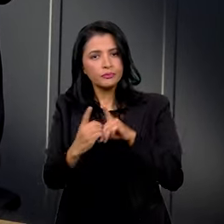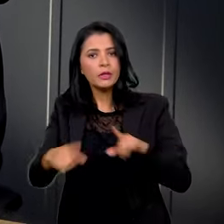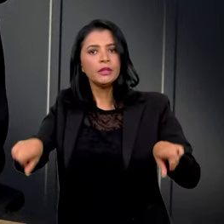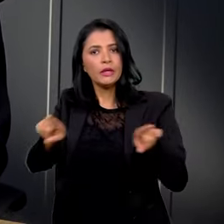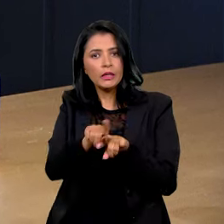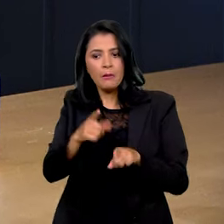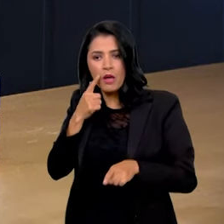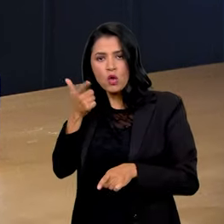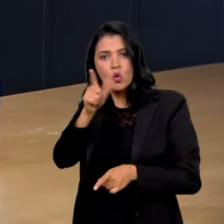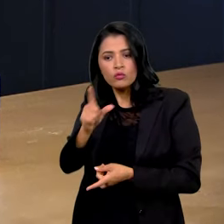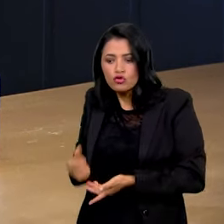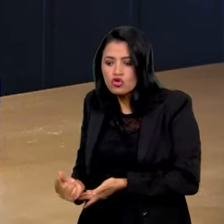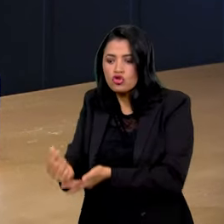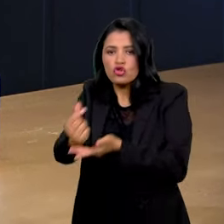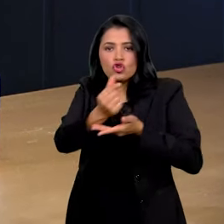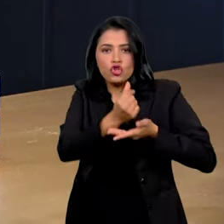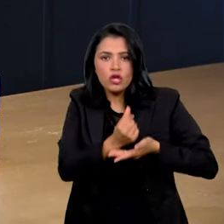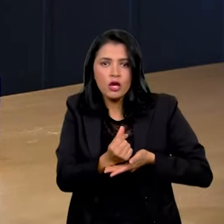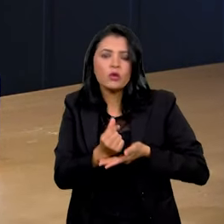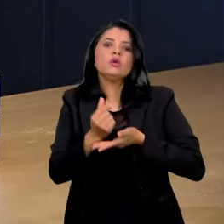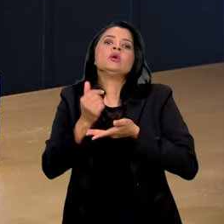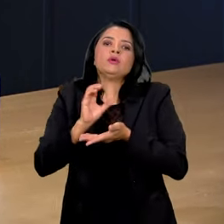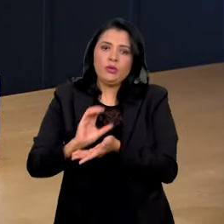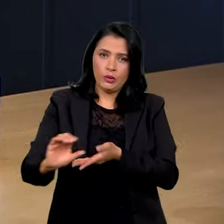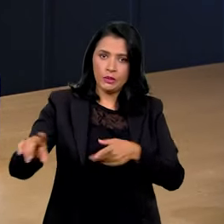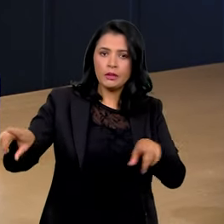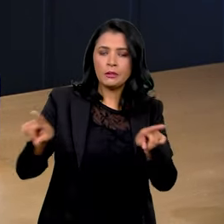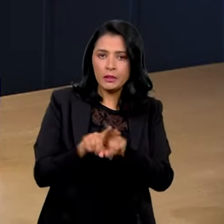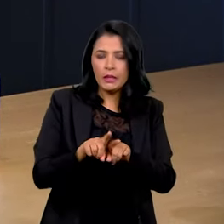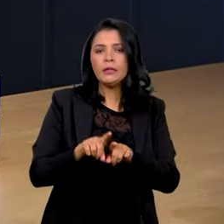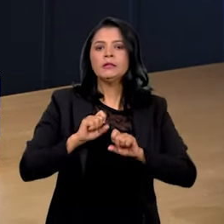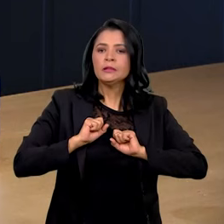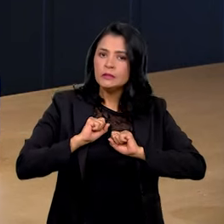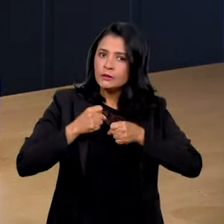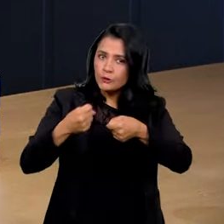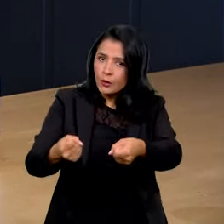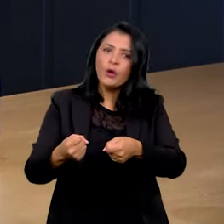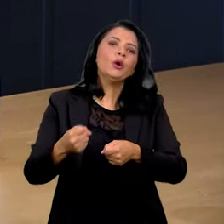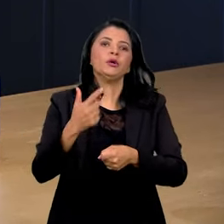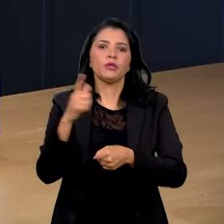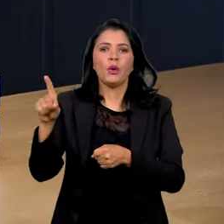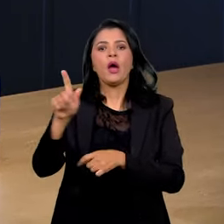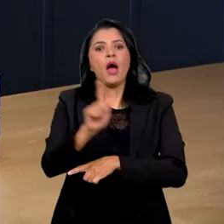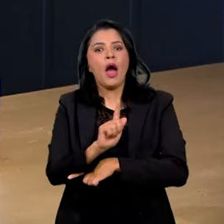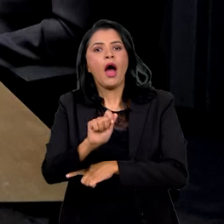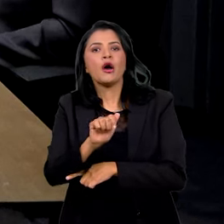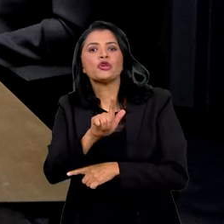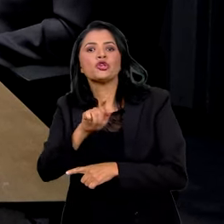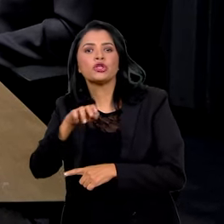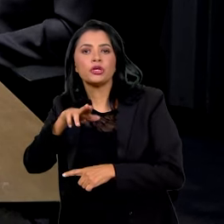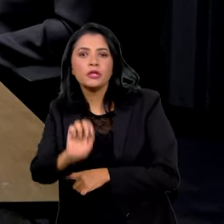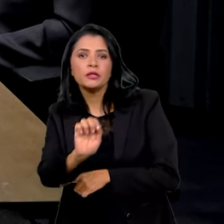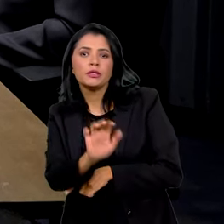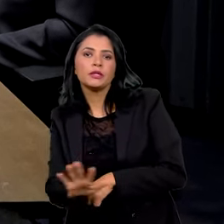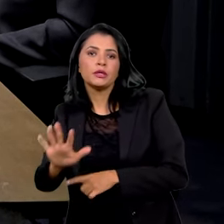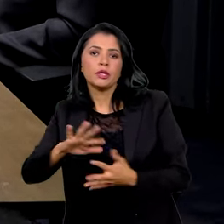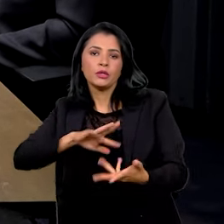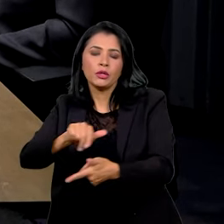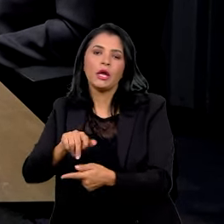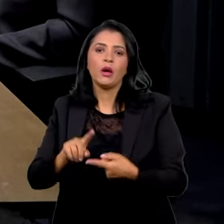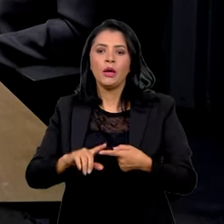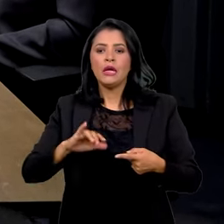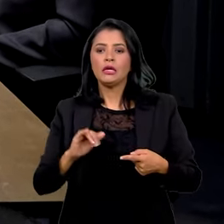mobilizar recursos que vão para além dos profissionais Então a gente tem um trabalho muito forte com as agências internacionais como por exemplo acnur